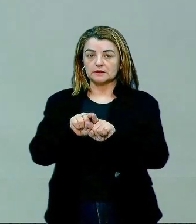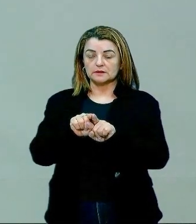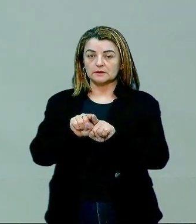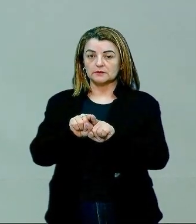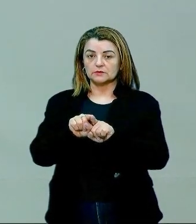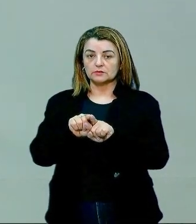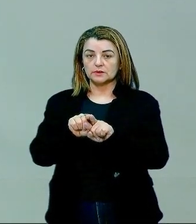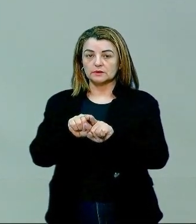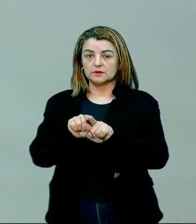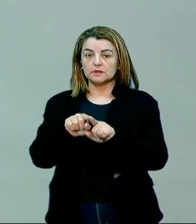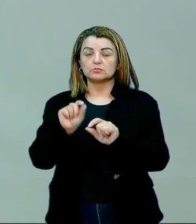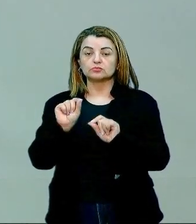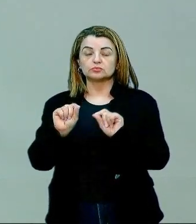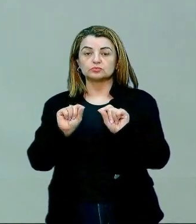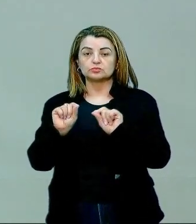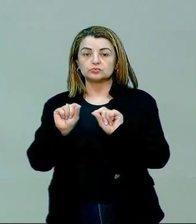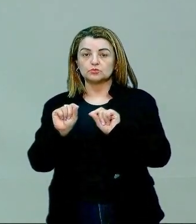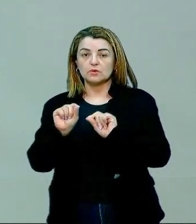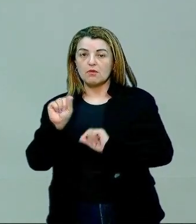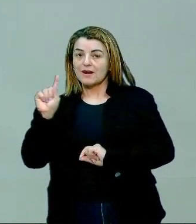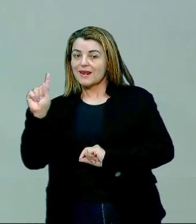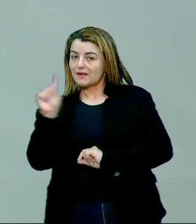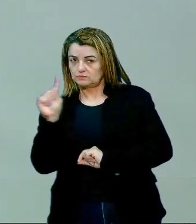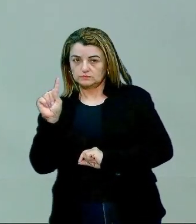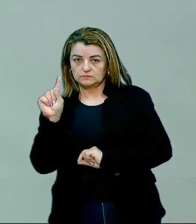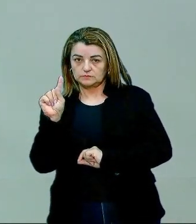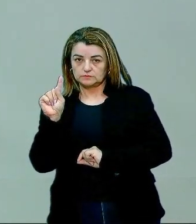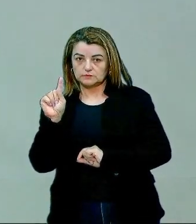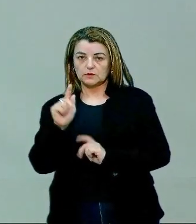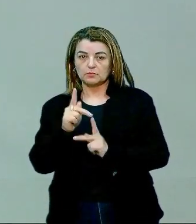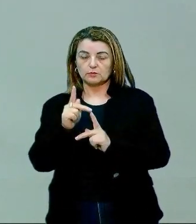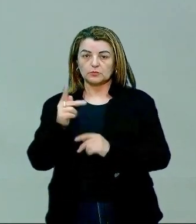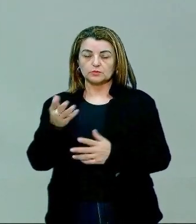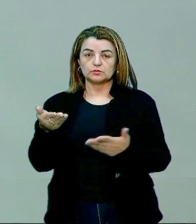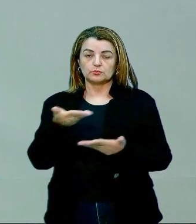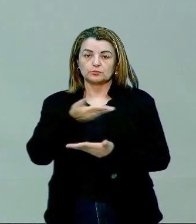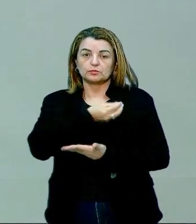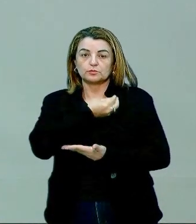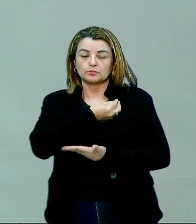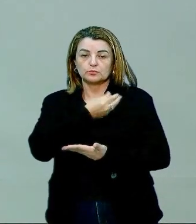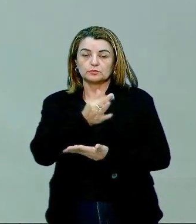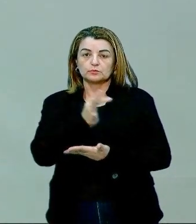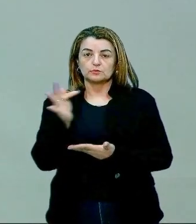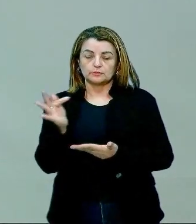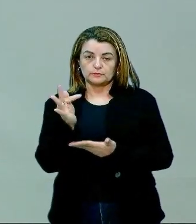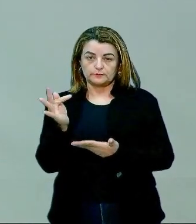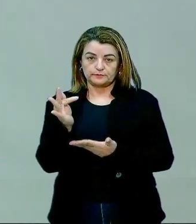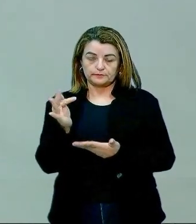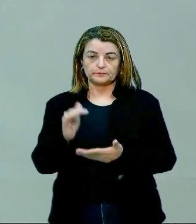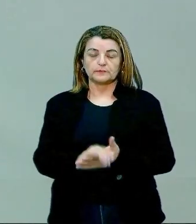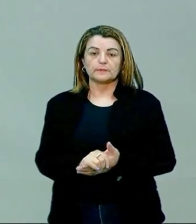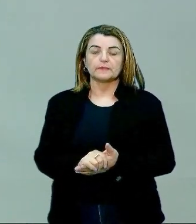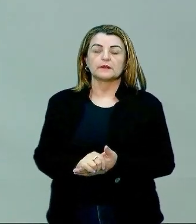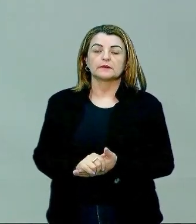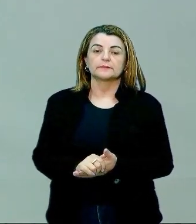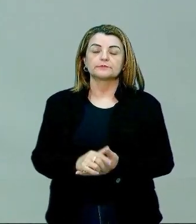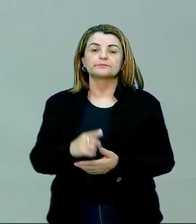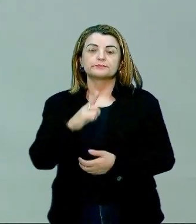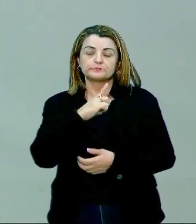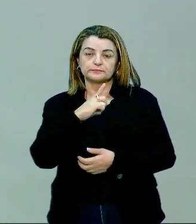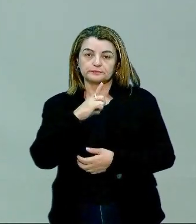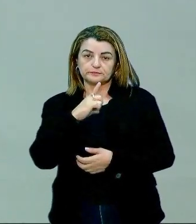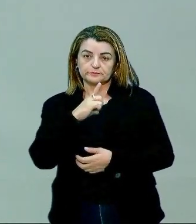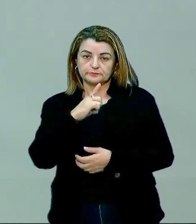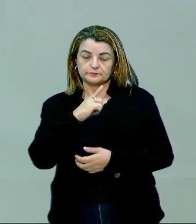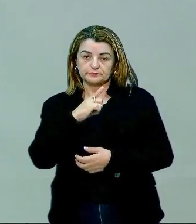forma negativa do presente simples, ok? Vocês vão ver também que no presente simples nós